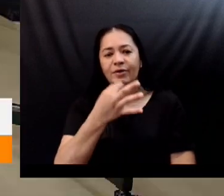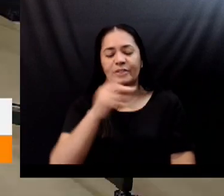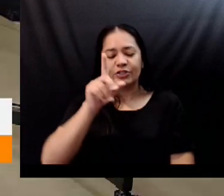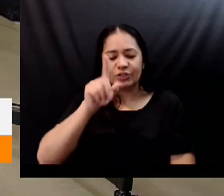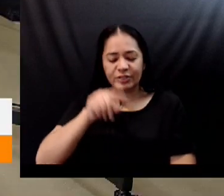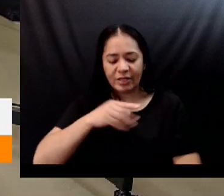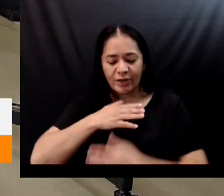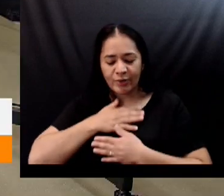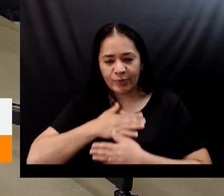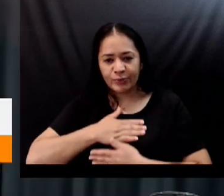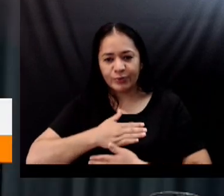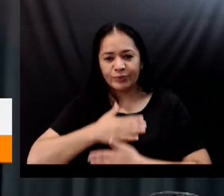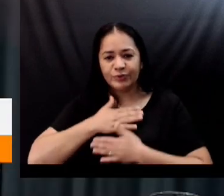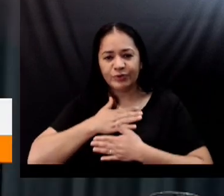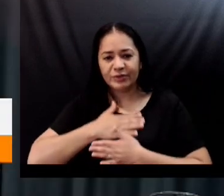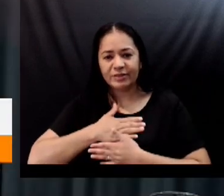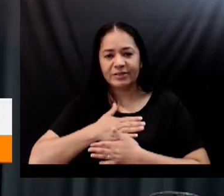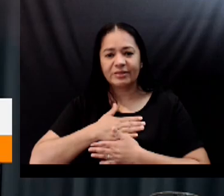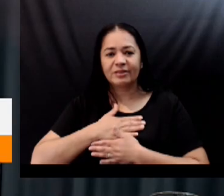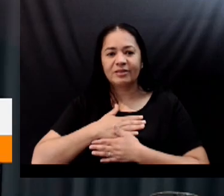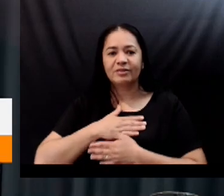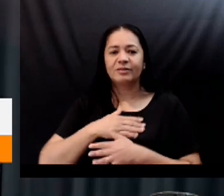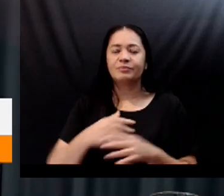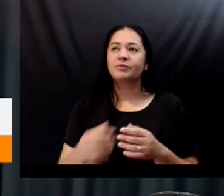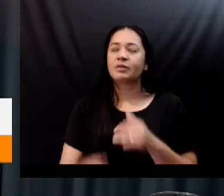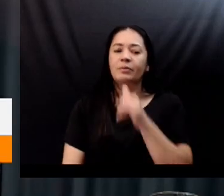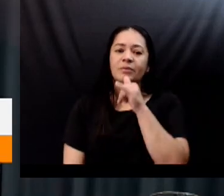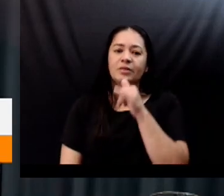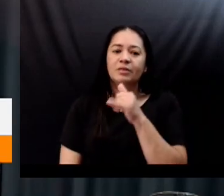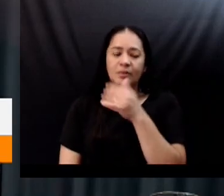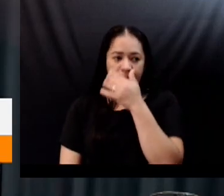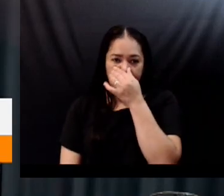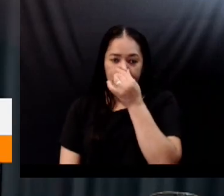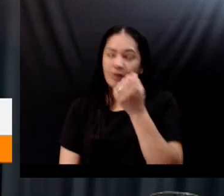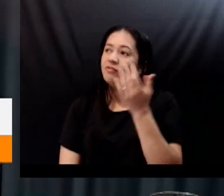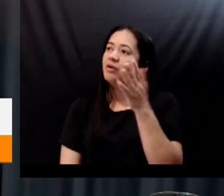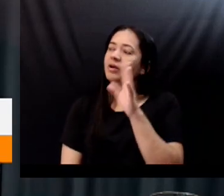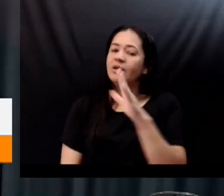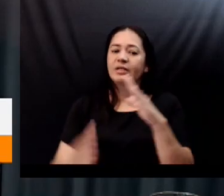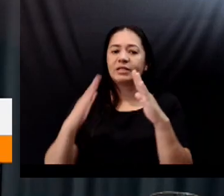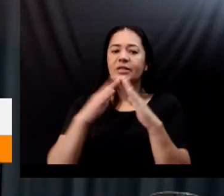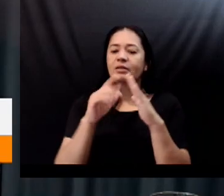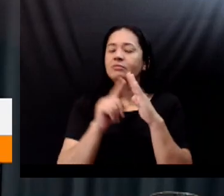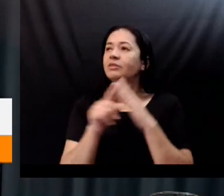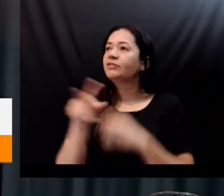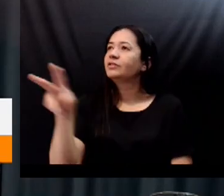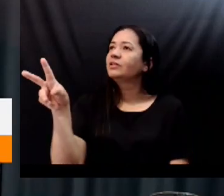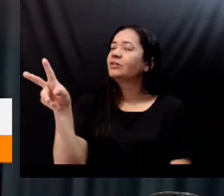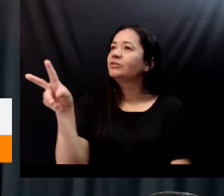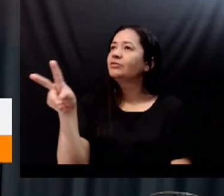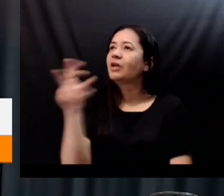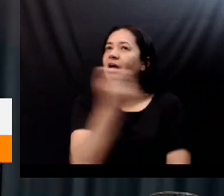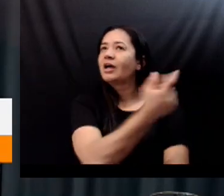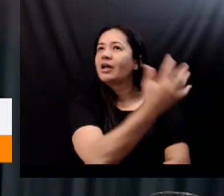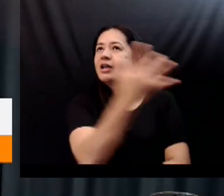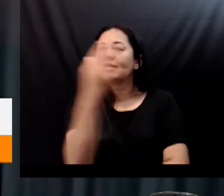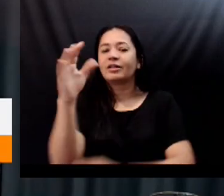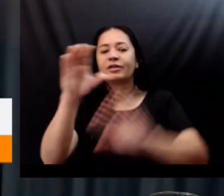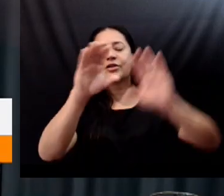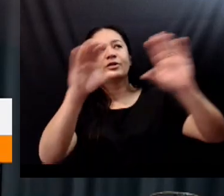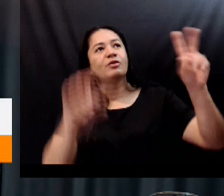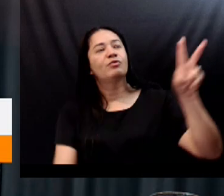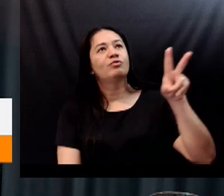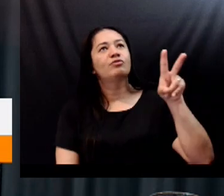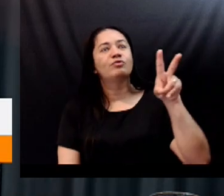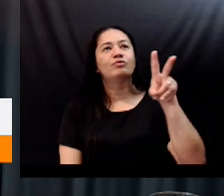Uhum. Contemplar é você, por exemplo, vai lá fora da sua casa e você olha para a natureza, olha para o céu, olha para a árvore, olha para o